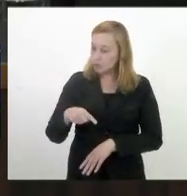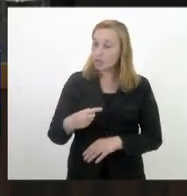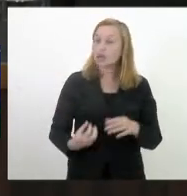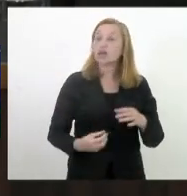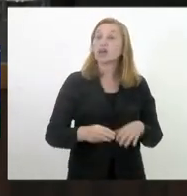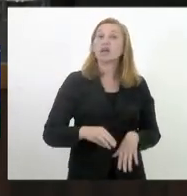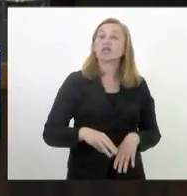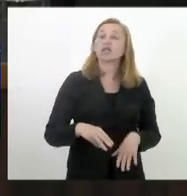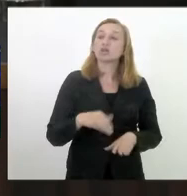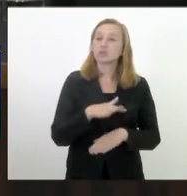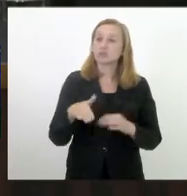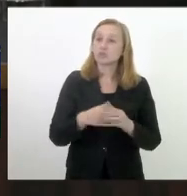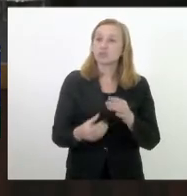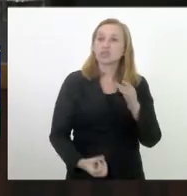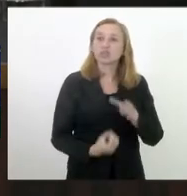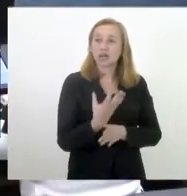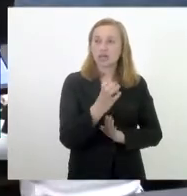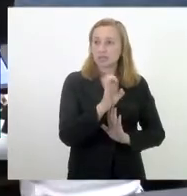das emendas.